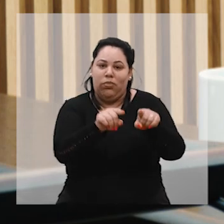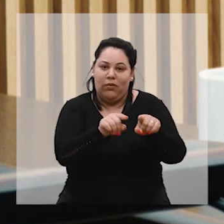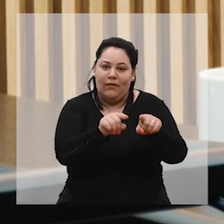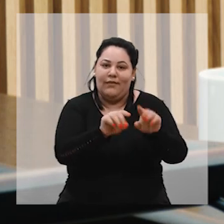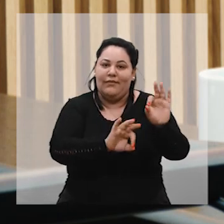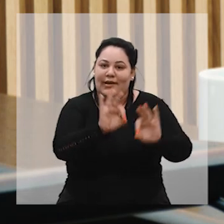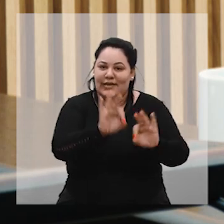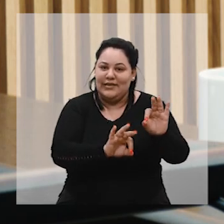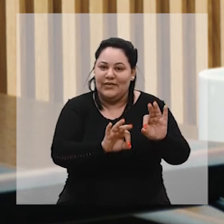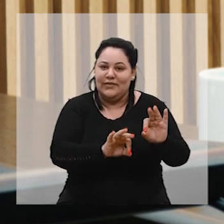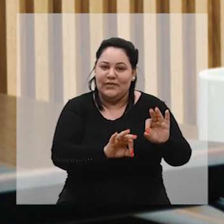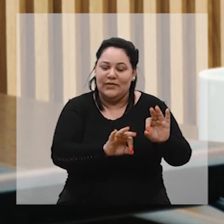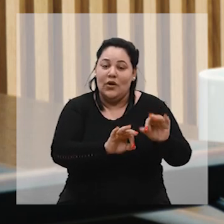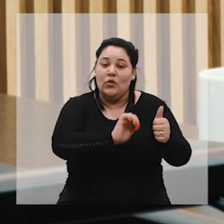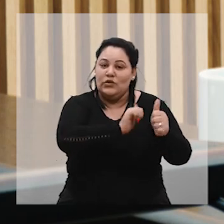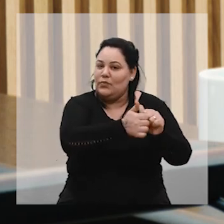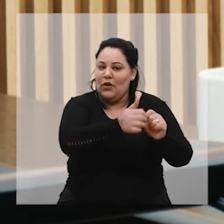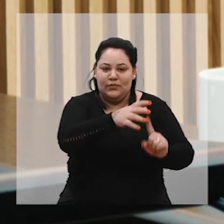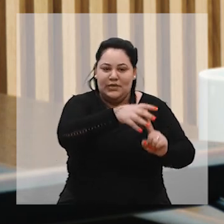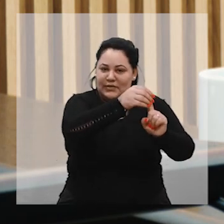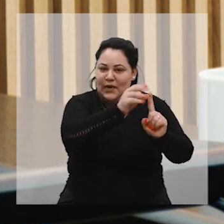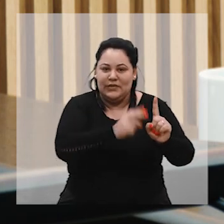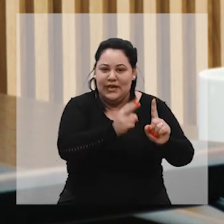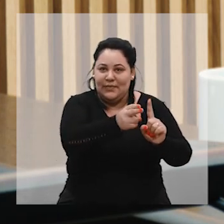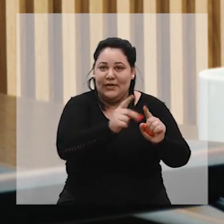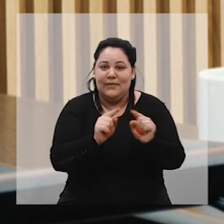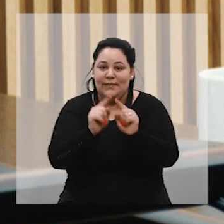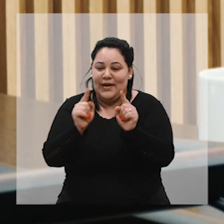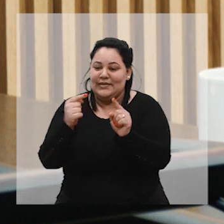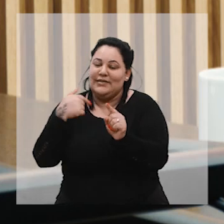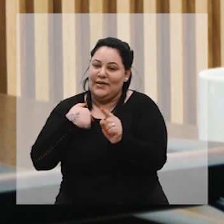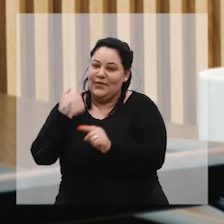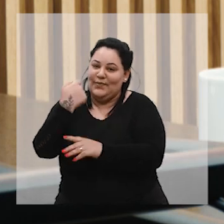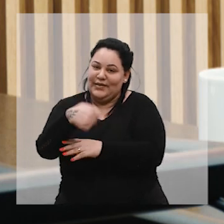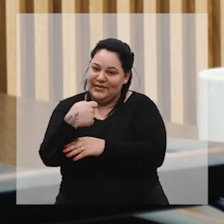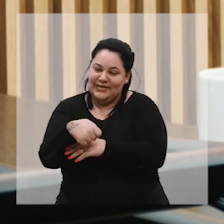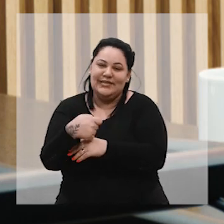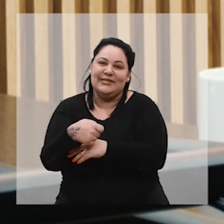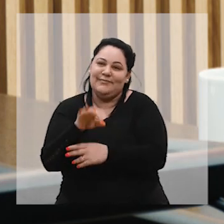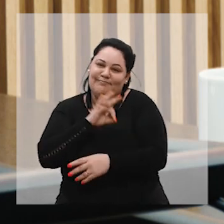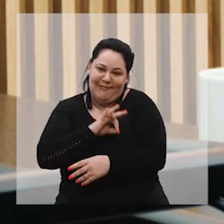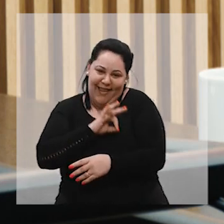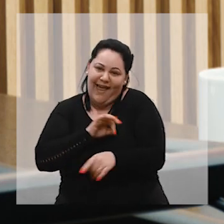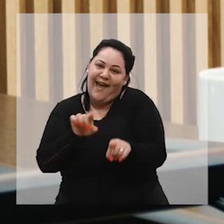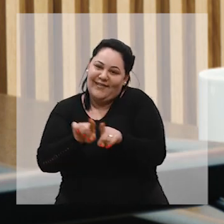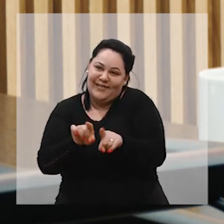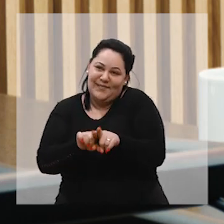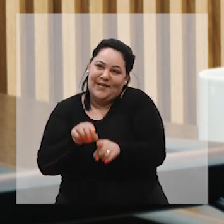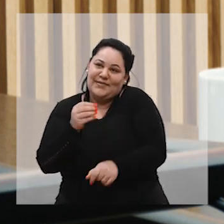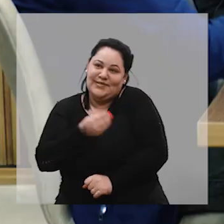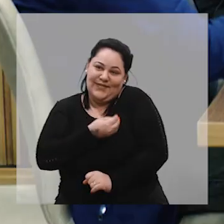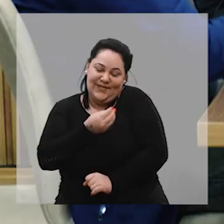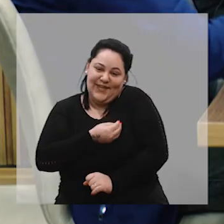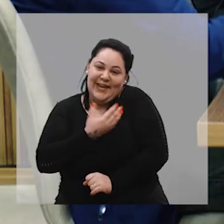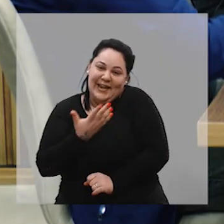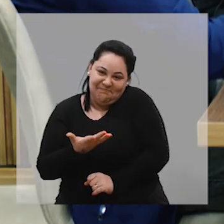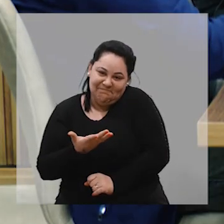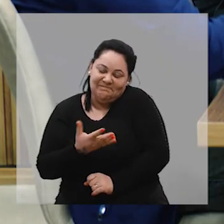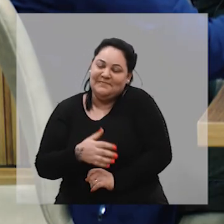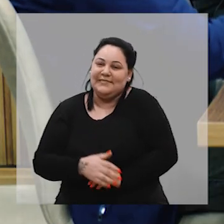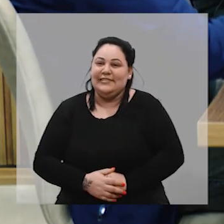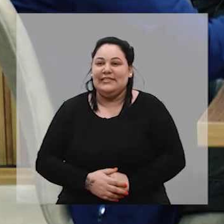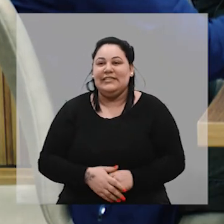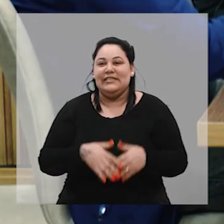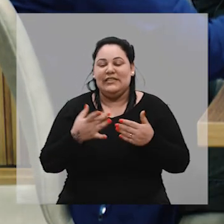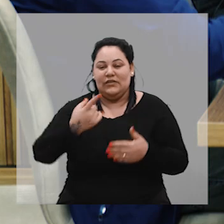possível. O esporte, ele é minha prioridade, sempre vai ser. Só que eu também preciso sobreviver, eu preciso ficar